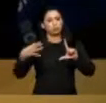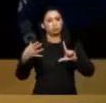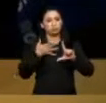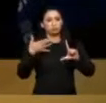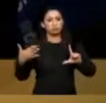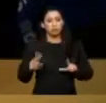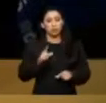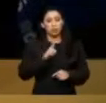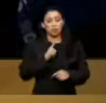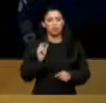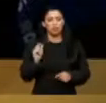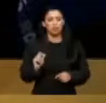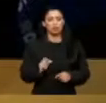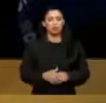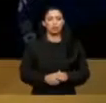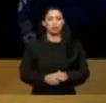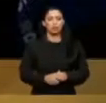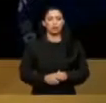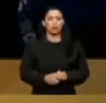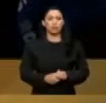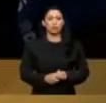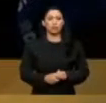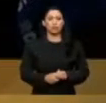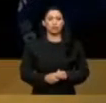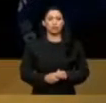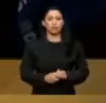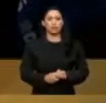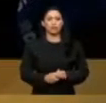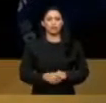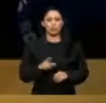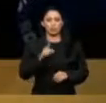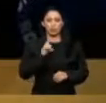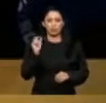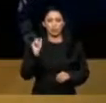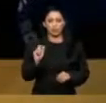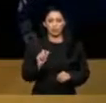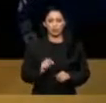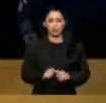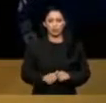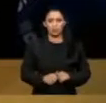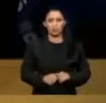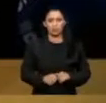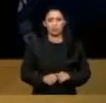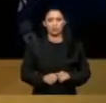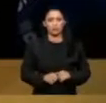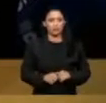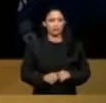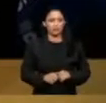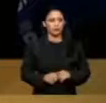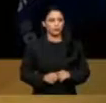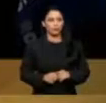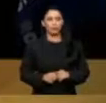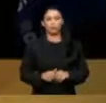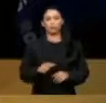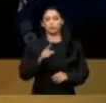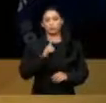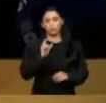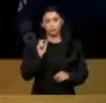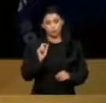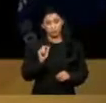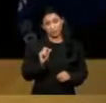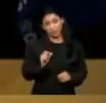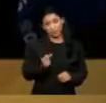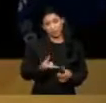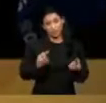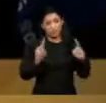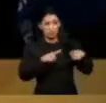tem obstado a sua entrada e o atendimento em um restaurante. Já na injúria racial, tem-se